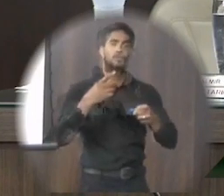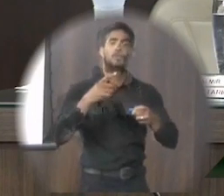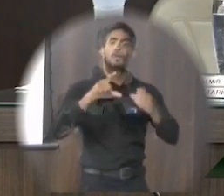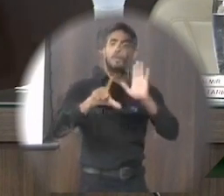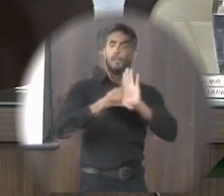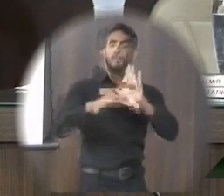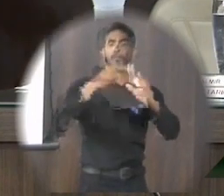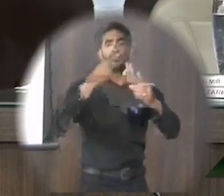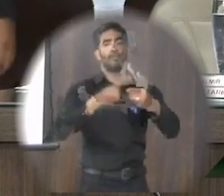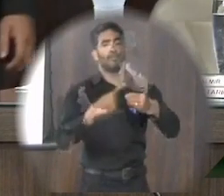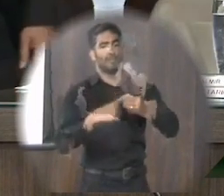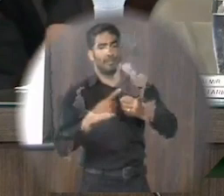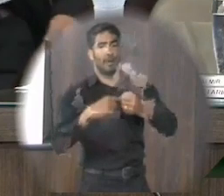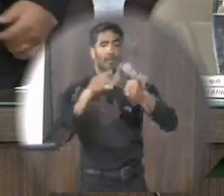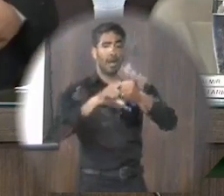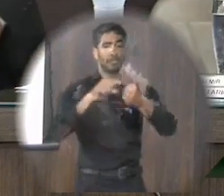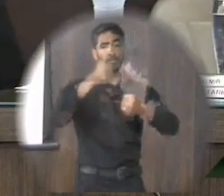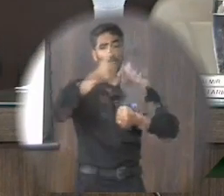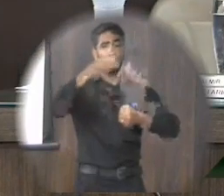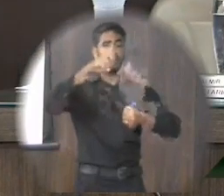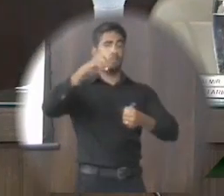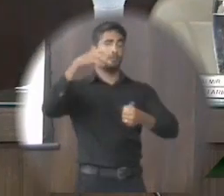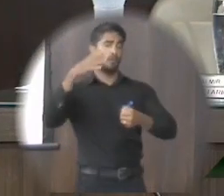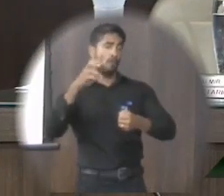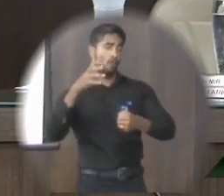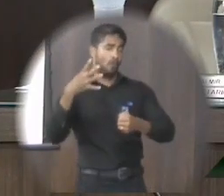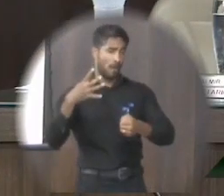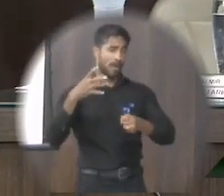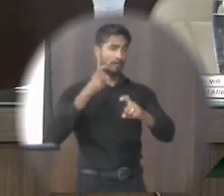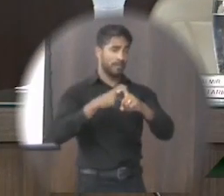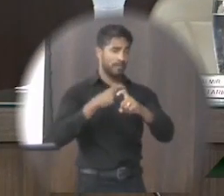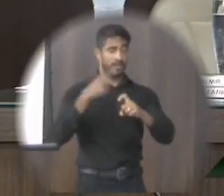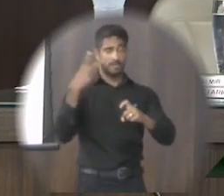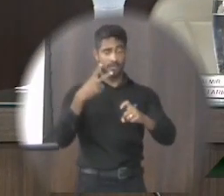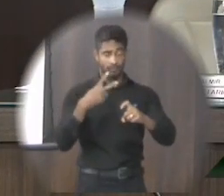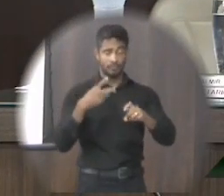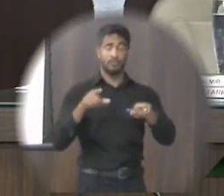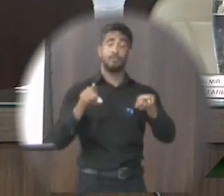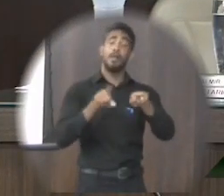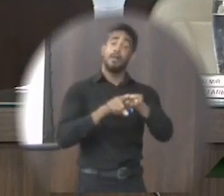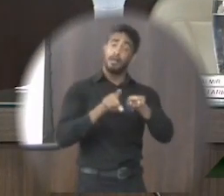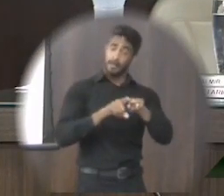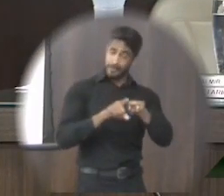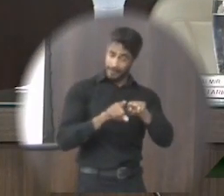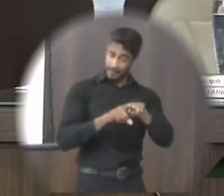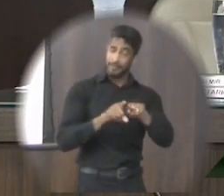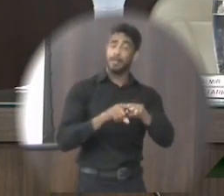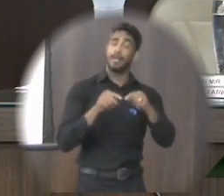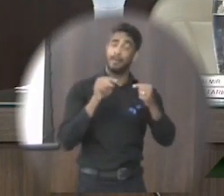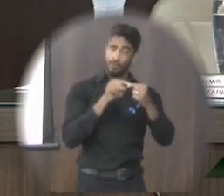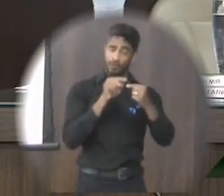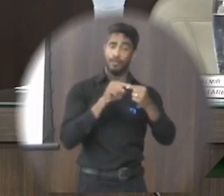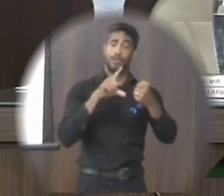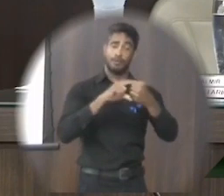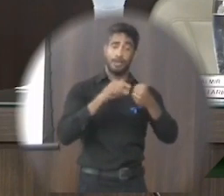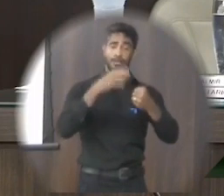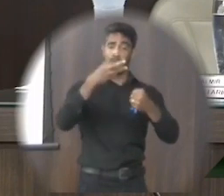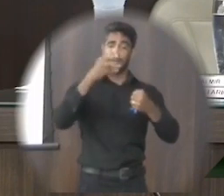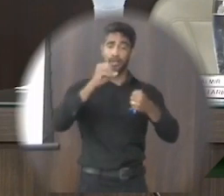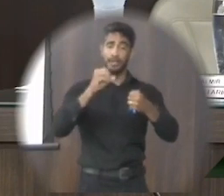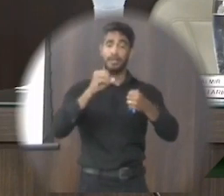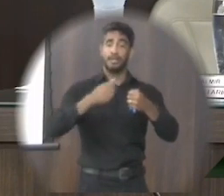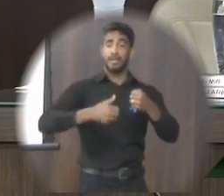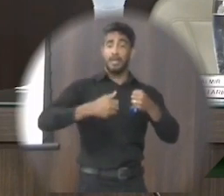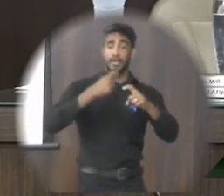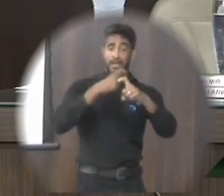Orgânica Municipal, artigo 154, inciso 2º, do Regimento Interno e ainda está em conformidade com o artigo 30, inciso 1º